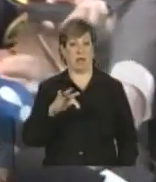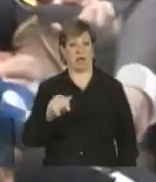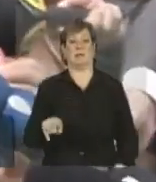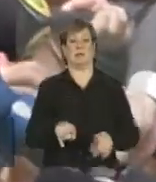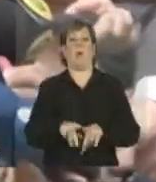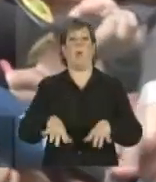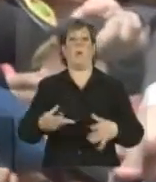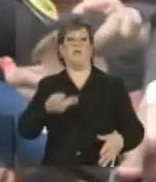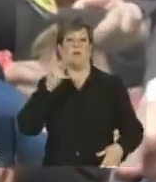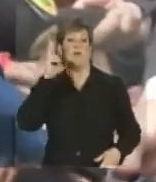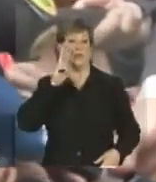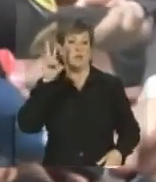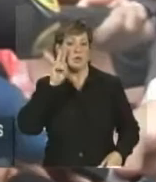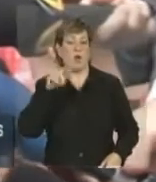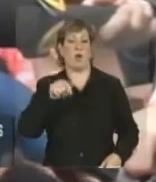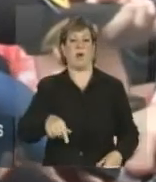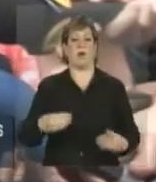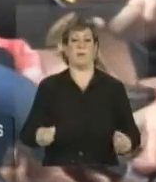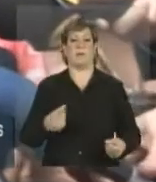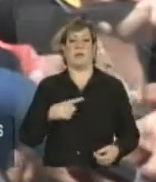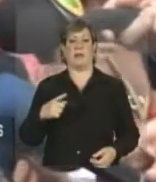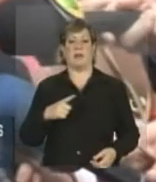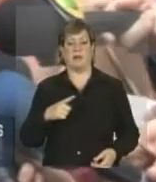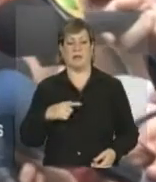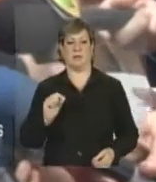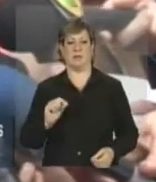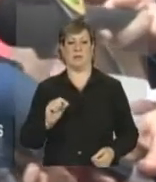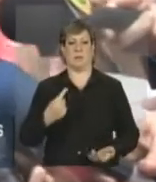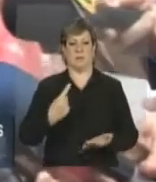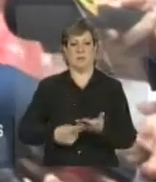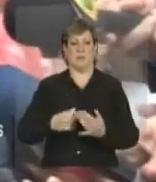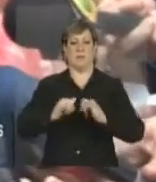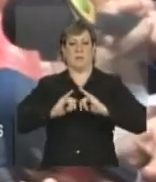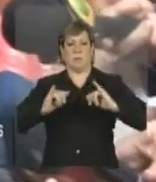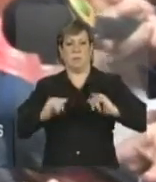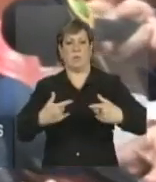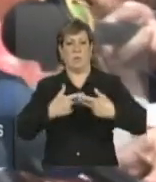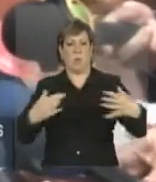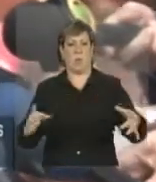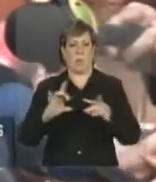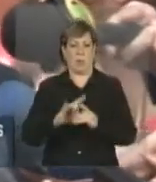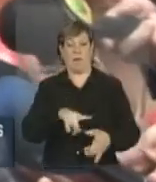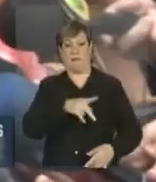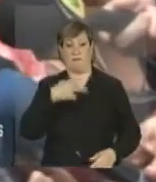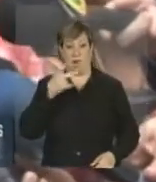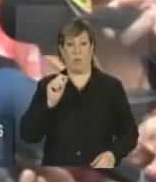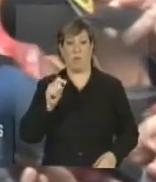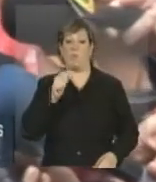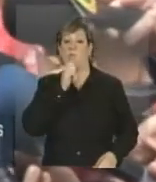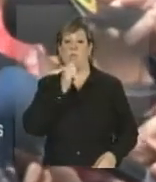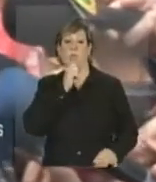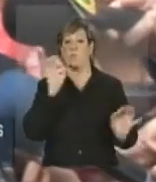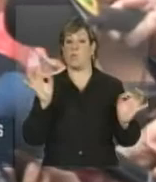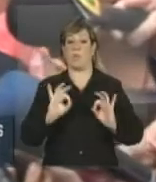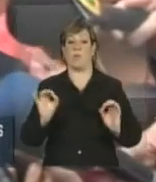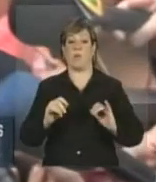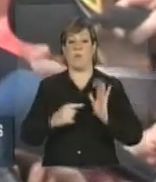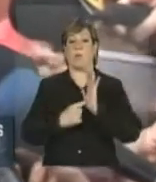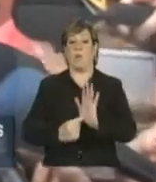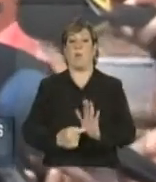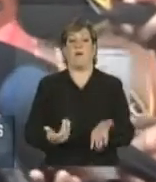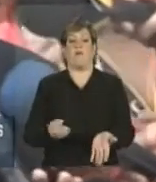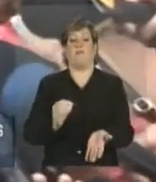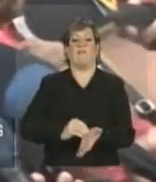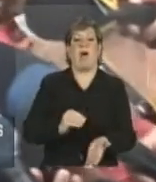sobre a falta de uma declaração conjunta no fim da Sexta Cúpula das Américas, disse que não está demonstrada a falta de